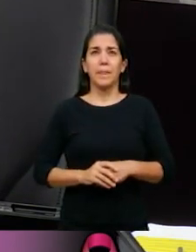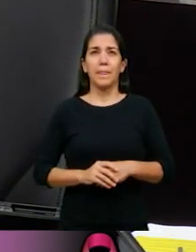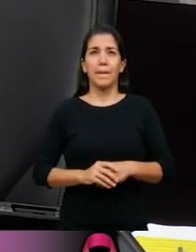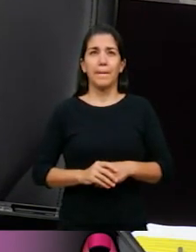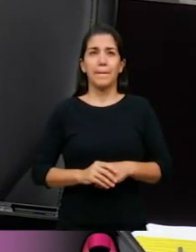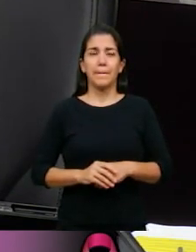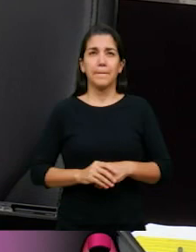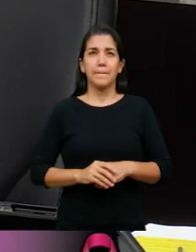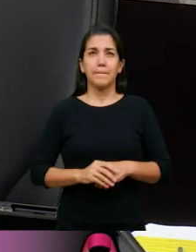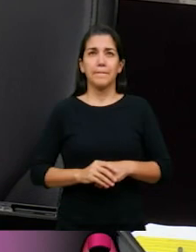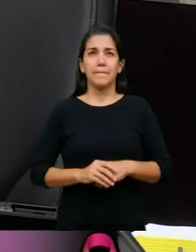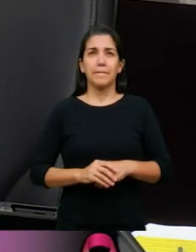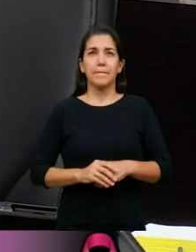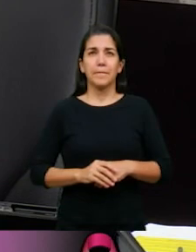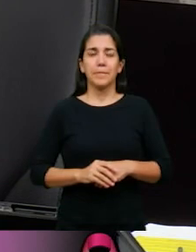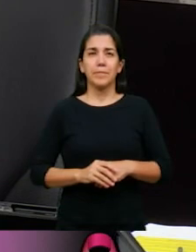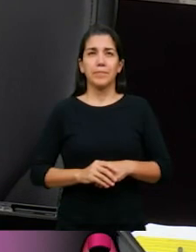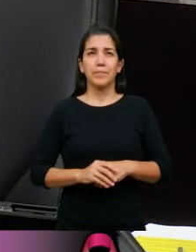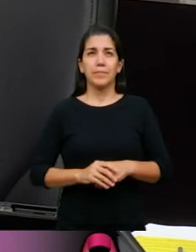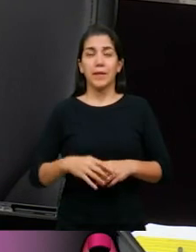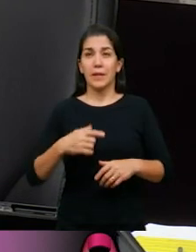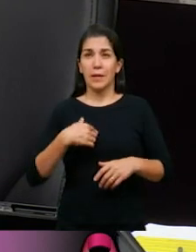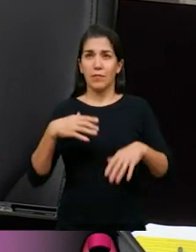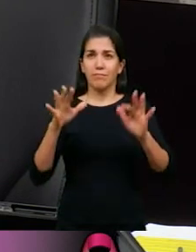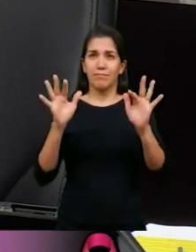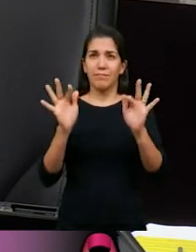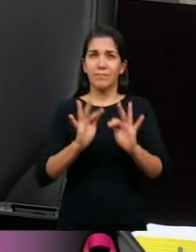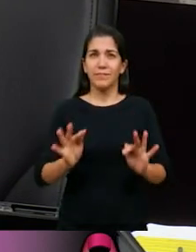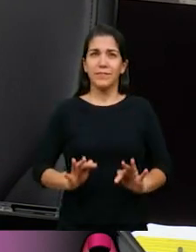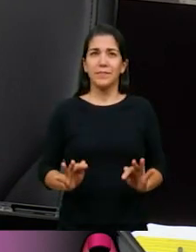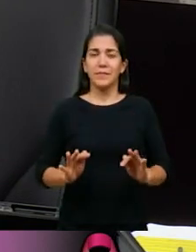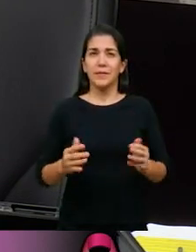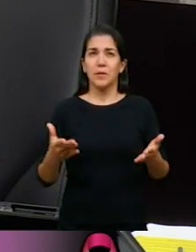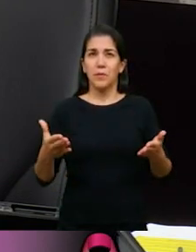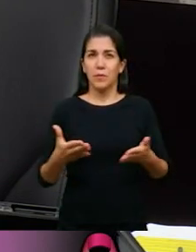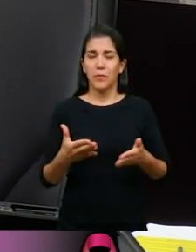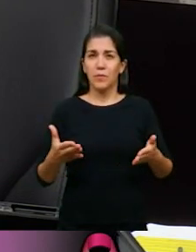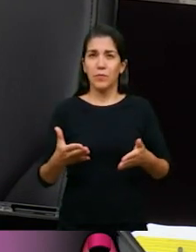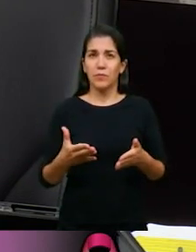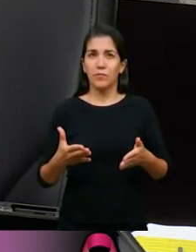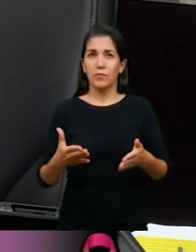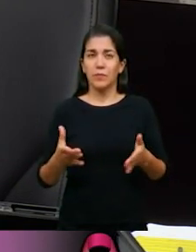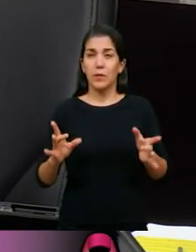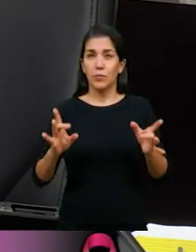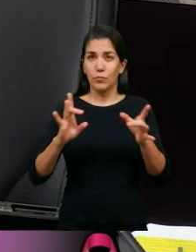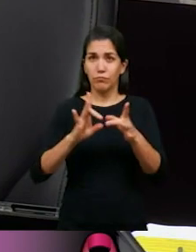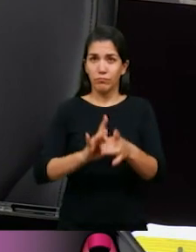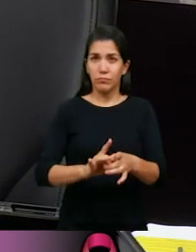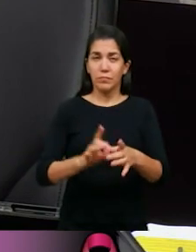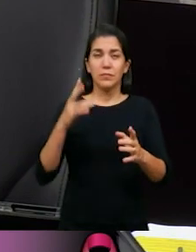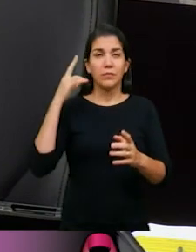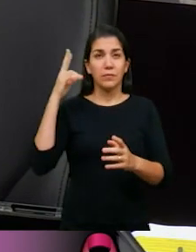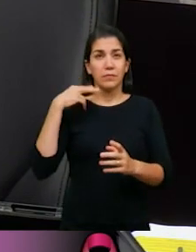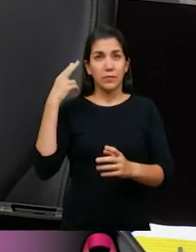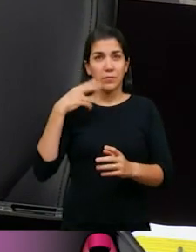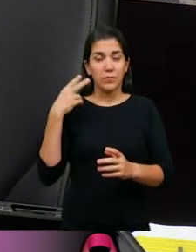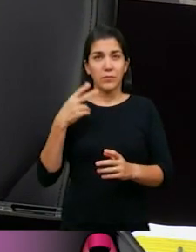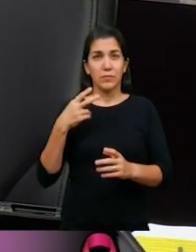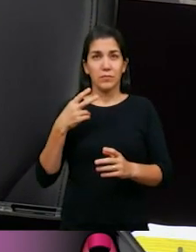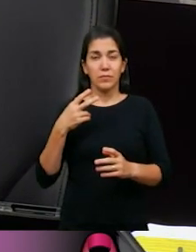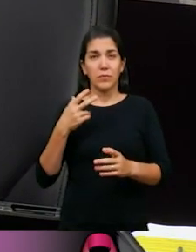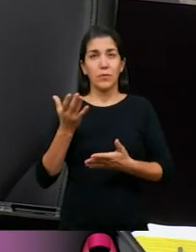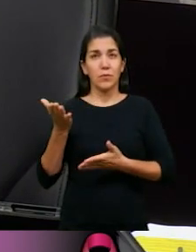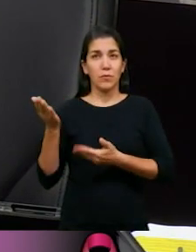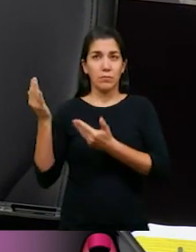eu fico muito feliz aqui hoje de poder conceder aqui, junto com meus pares, esse voto de aplauso para o